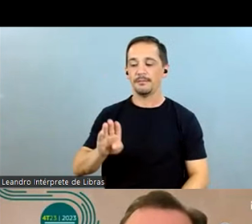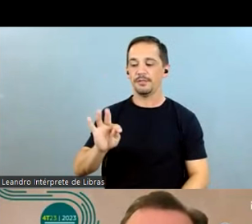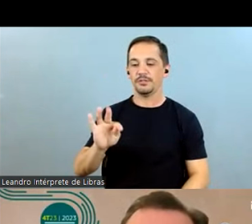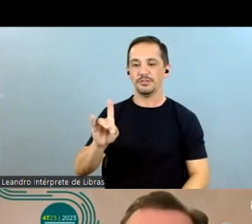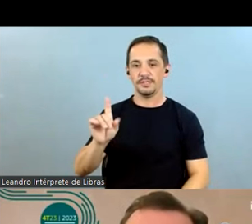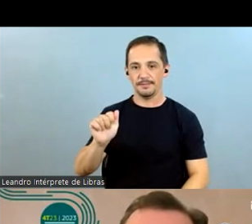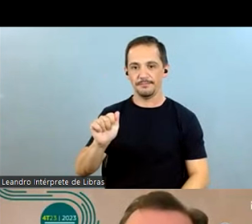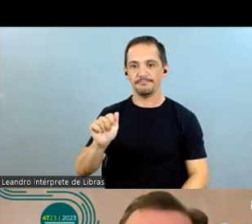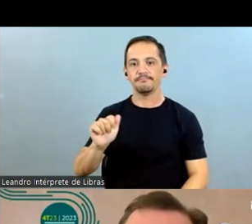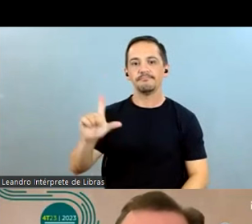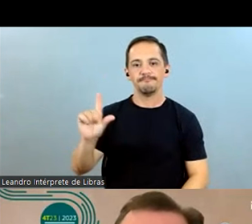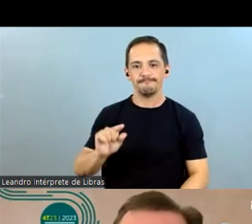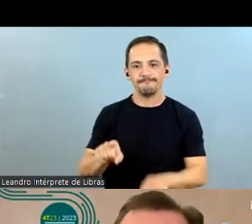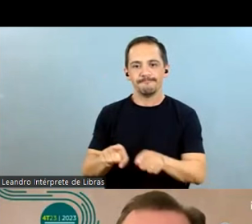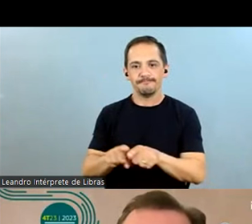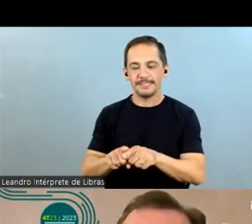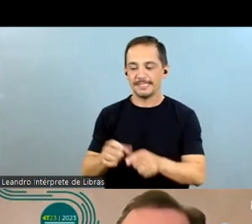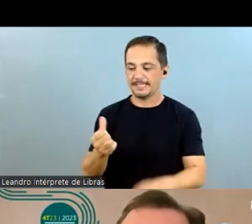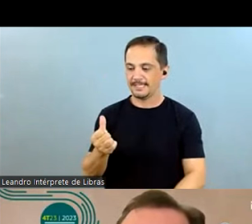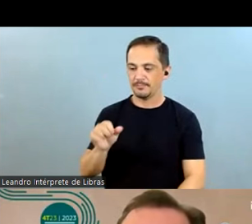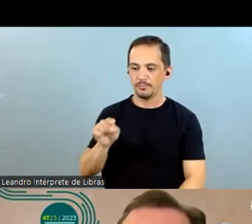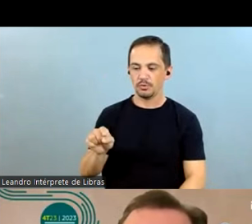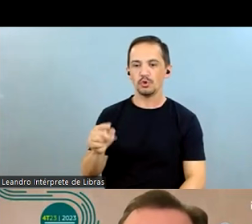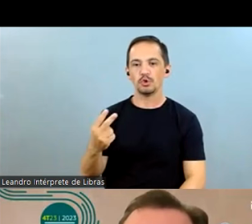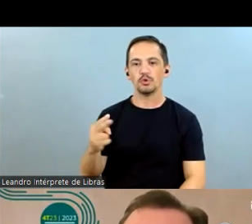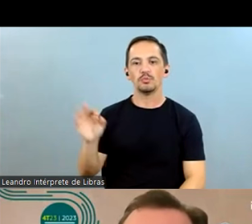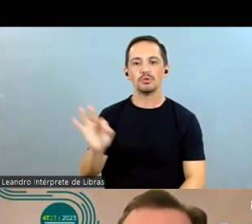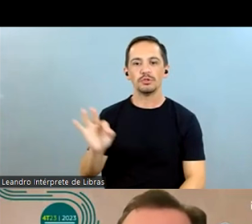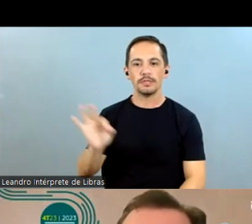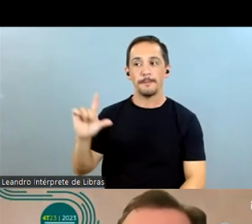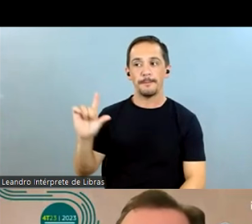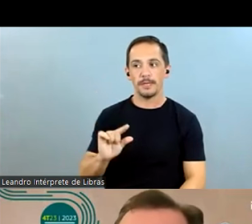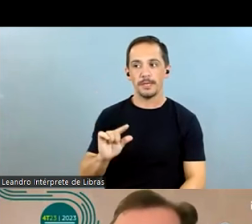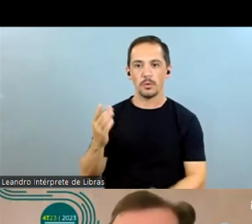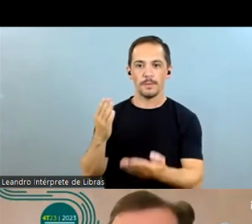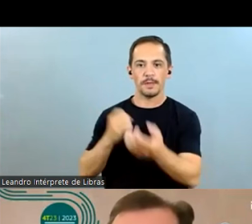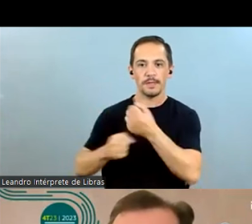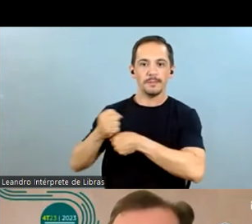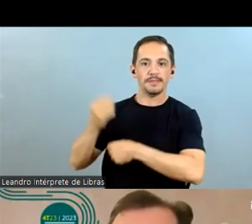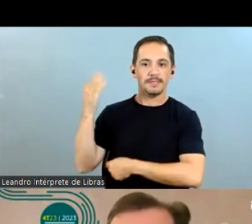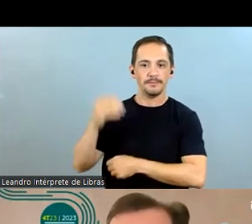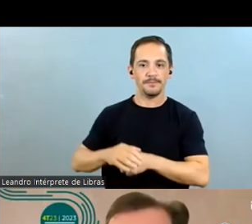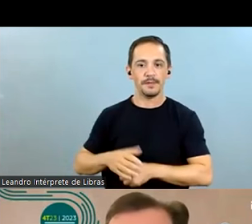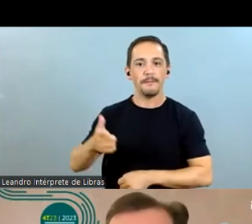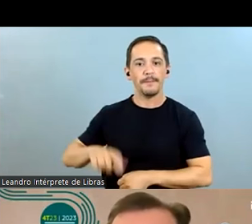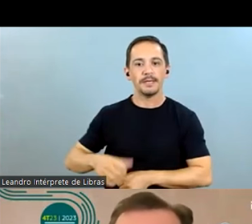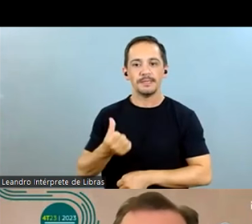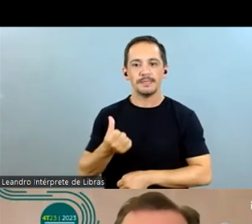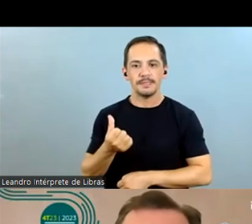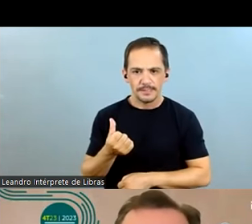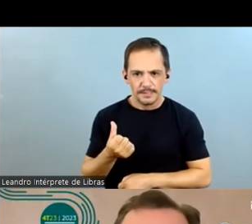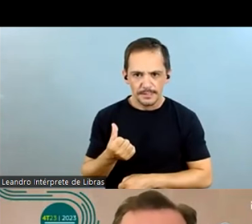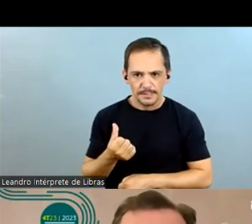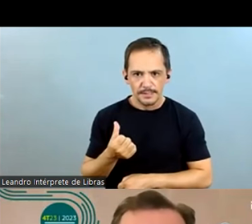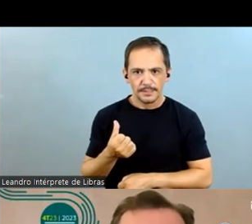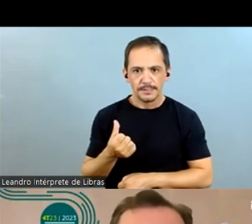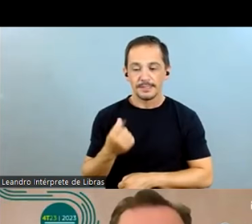6.2% abaixo do quarto trimestre 22 e 16.1 por abaixo do terceiro trimestre eh como eu já falei